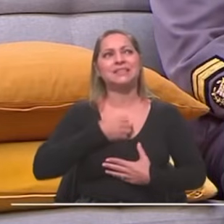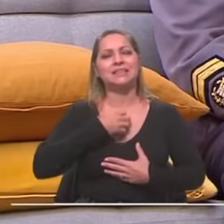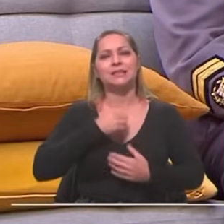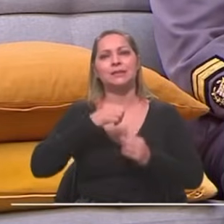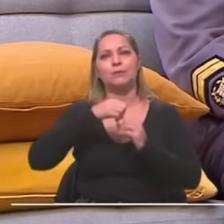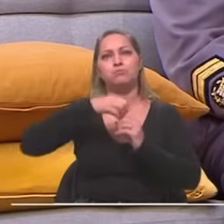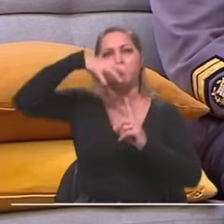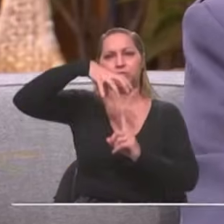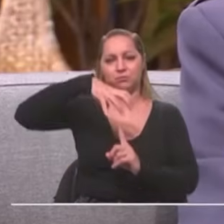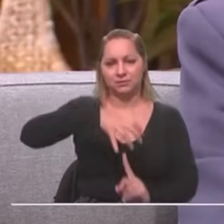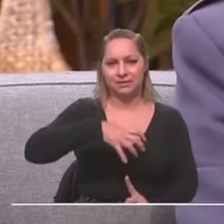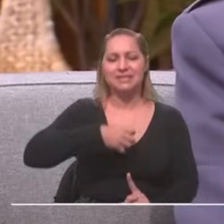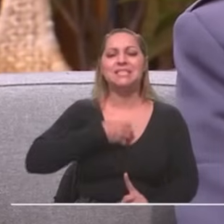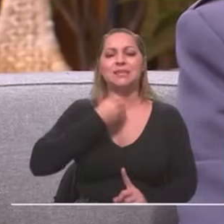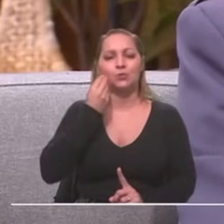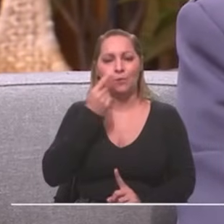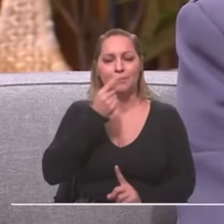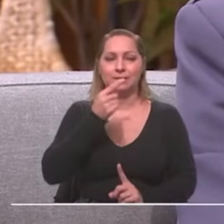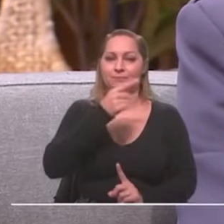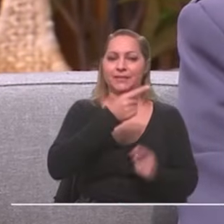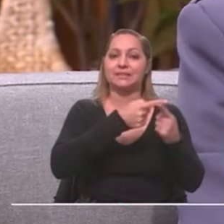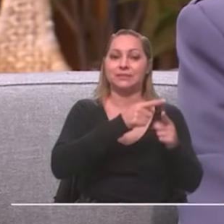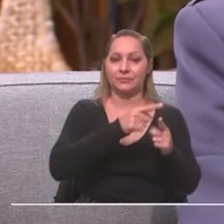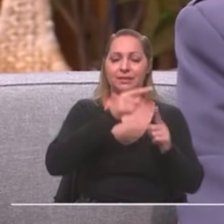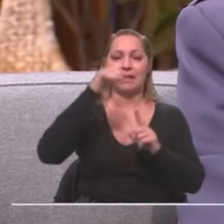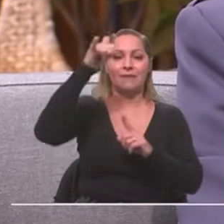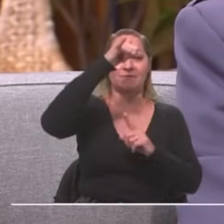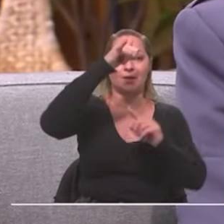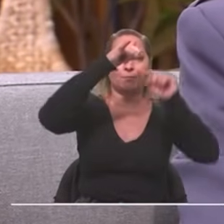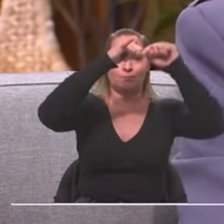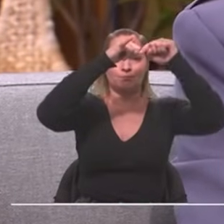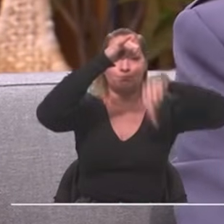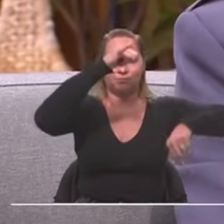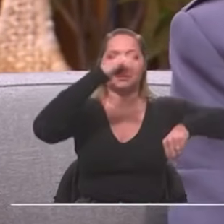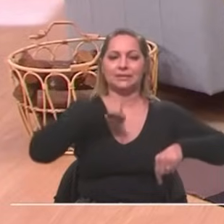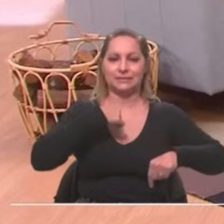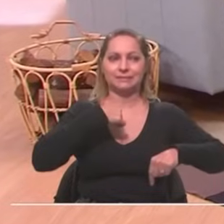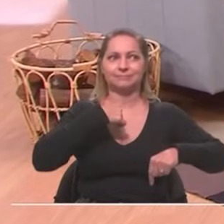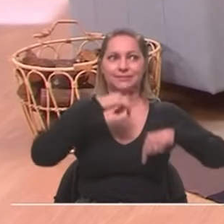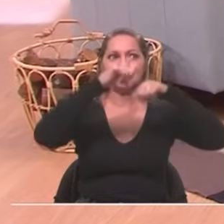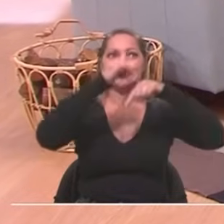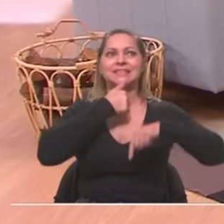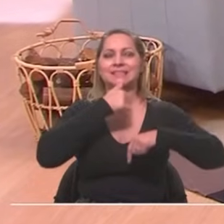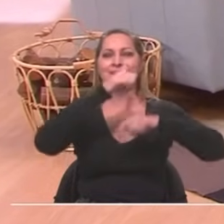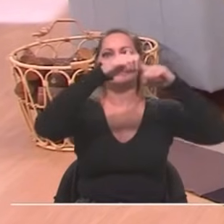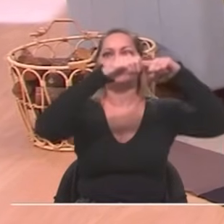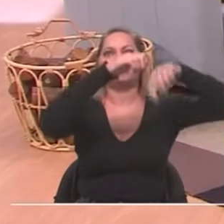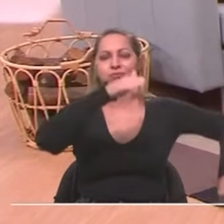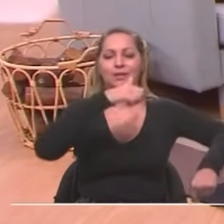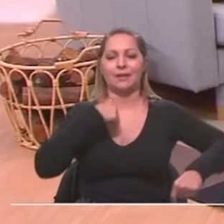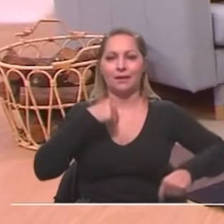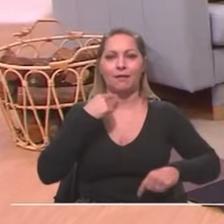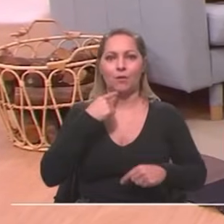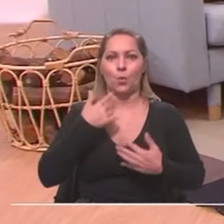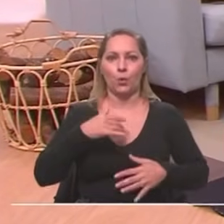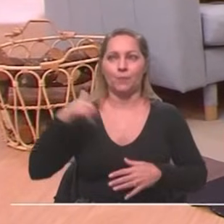está em movimento como está uma aeronave. E abandonar uma aeronave em voo é muito violento. Conte-nos como é que foi o